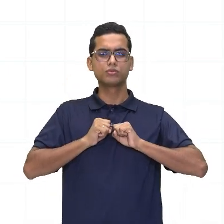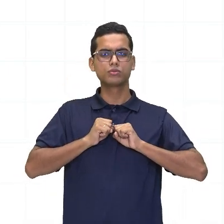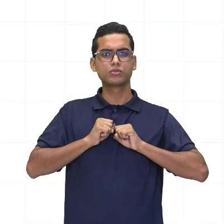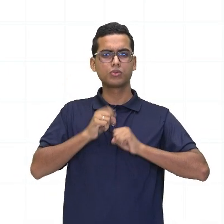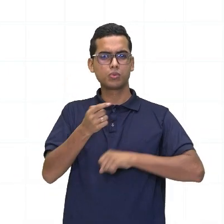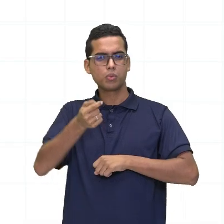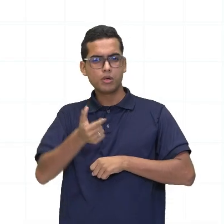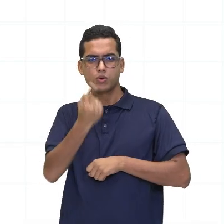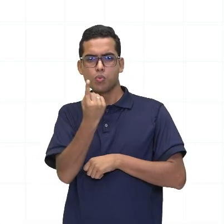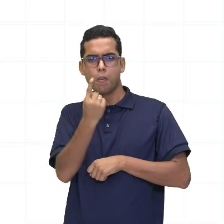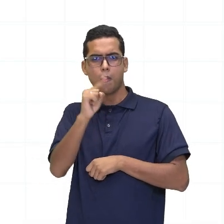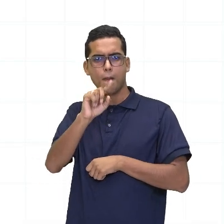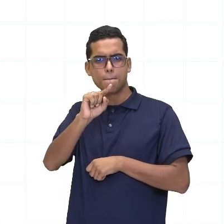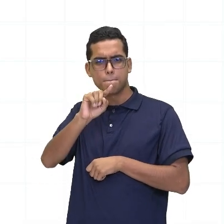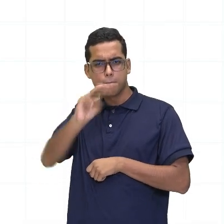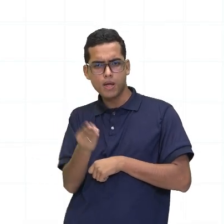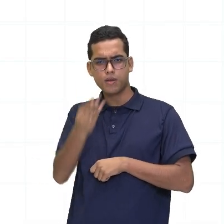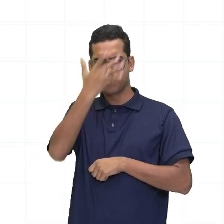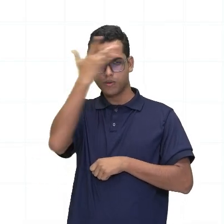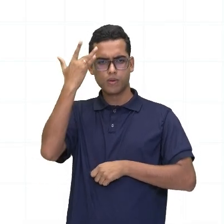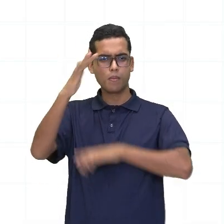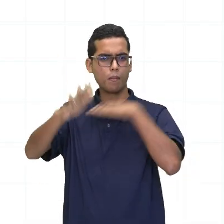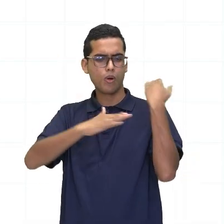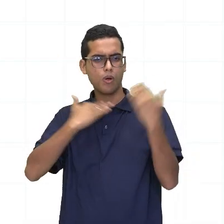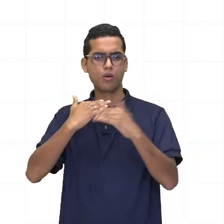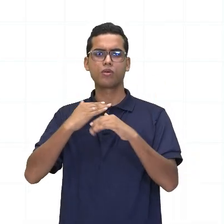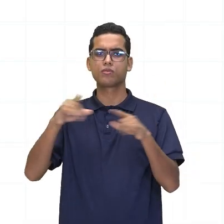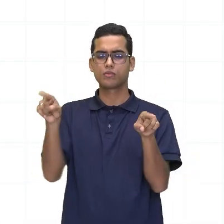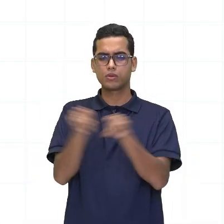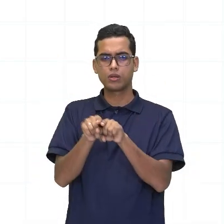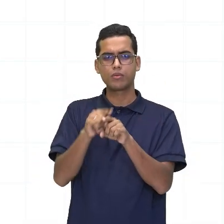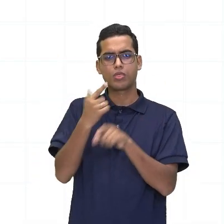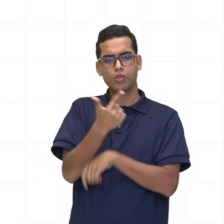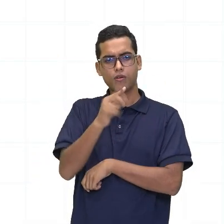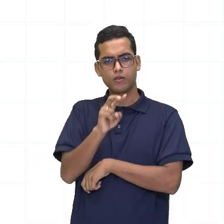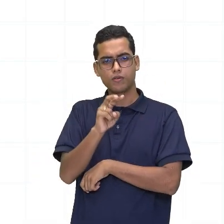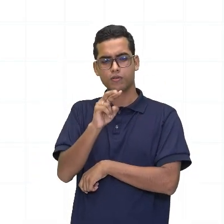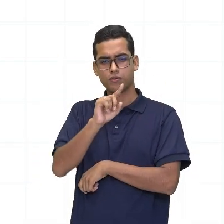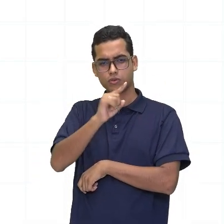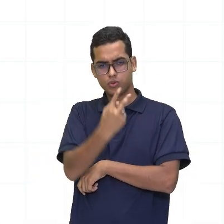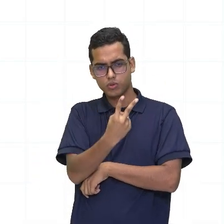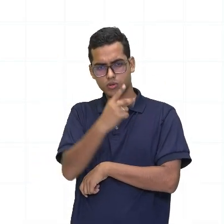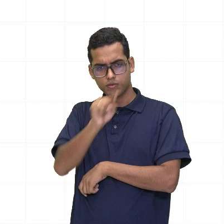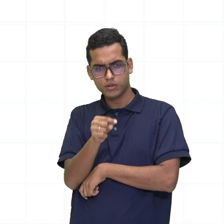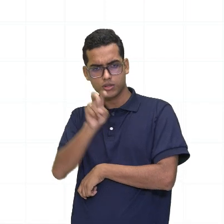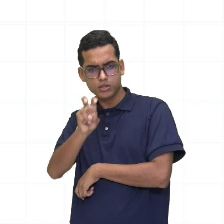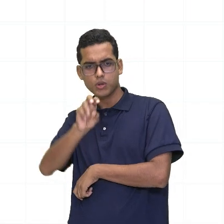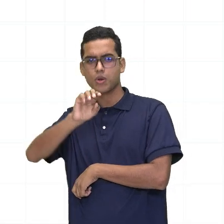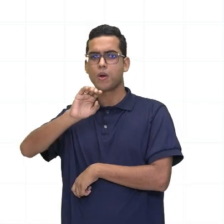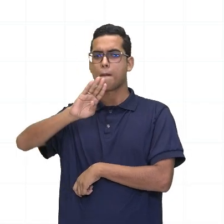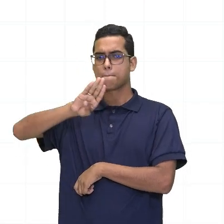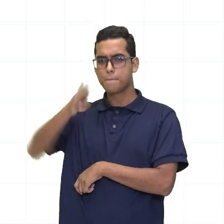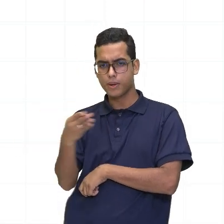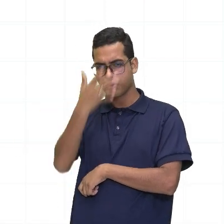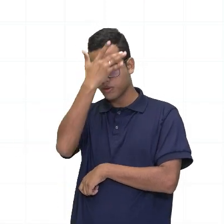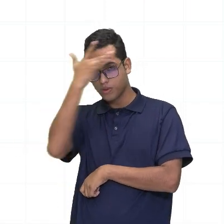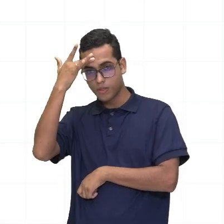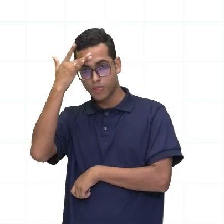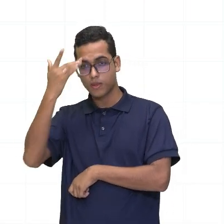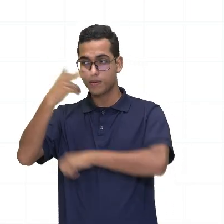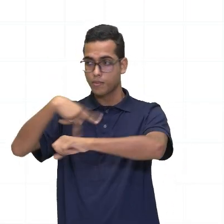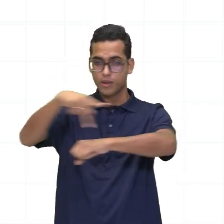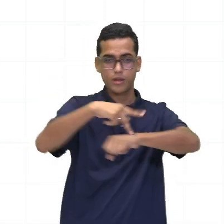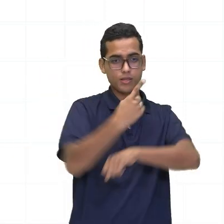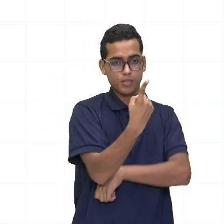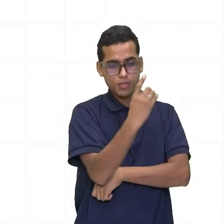de mortes anualmente. Mais de 2,5 bilhões de pessoas em mais de 100 países estão em risco de